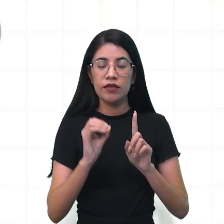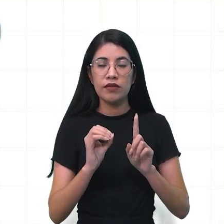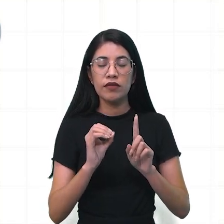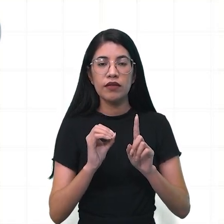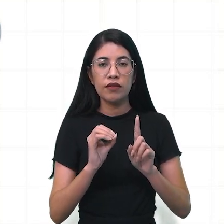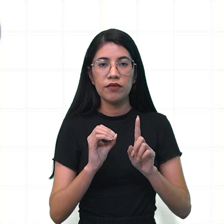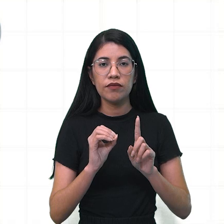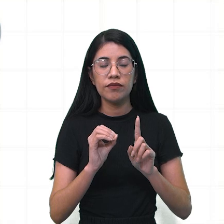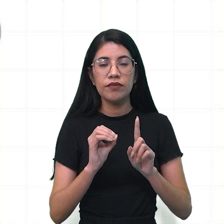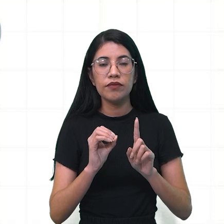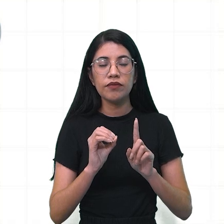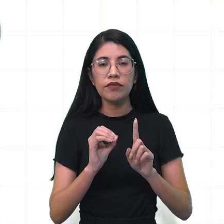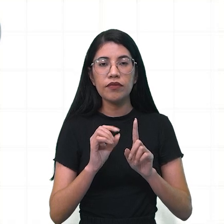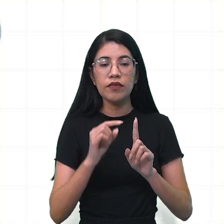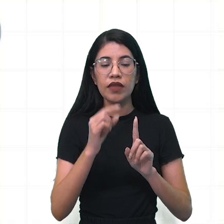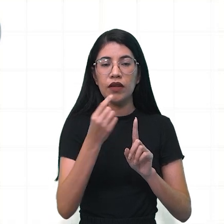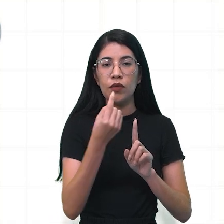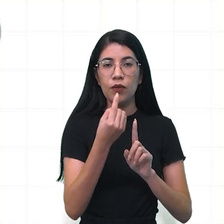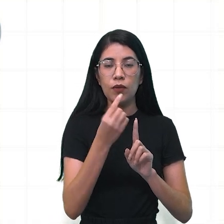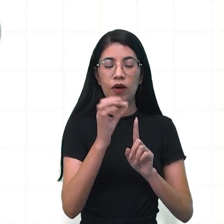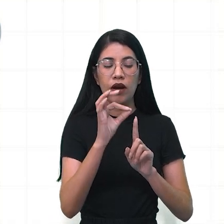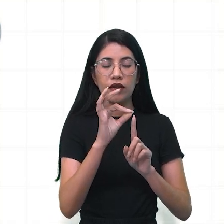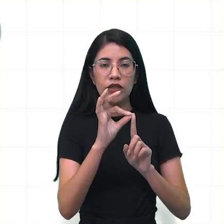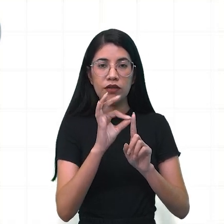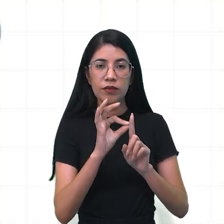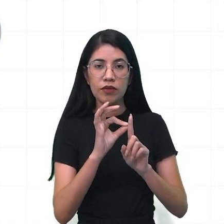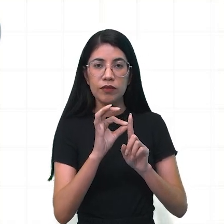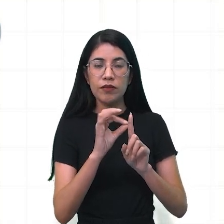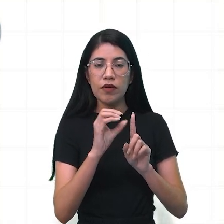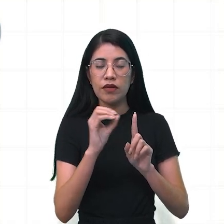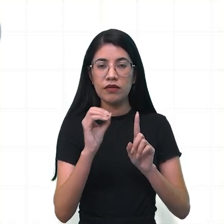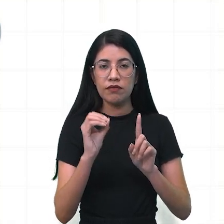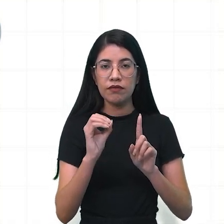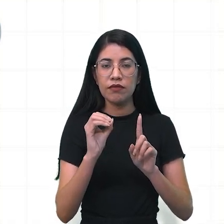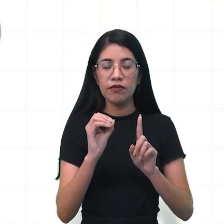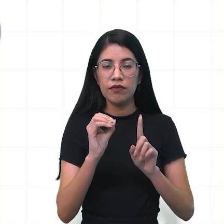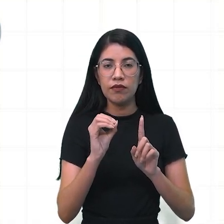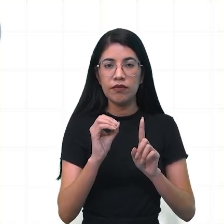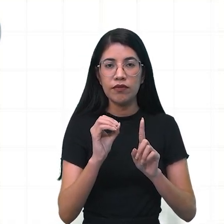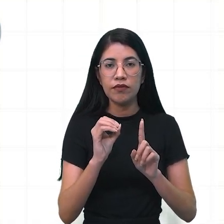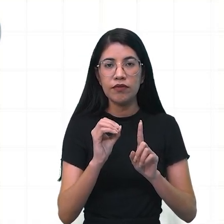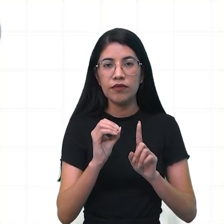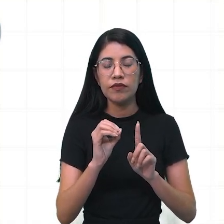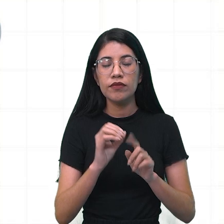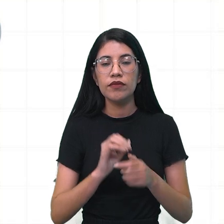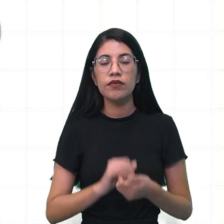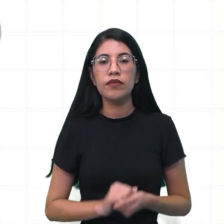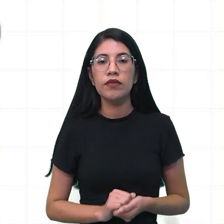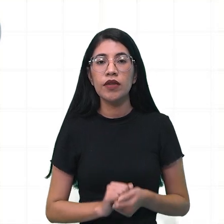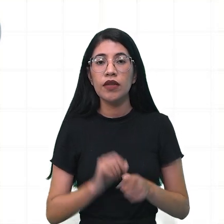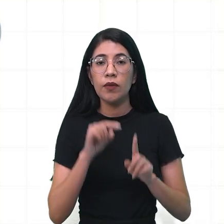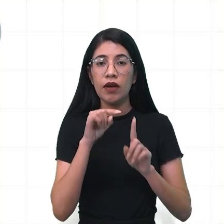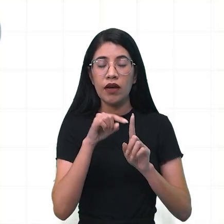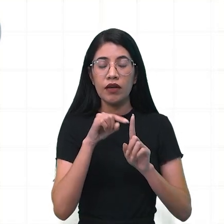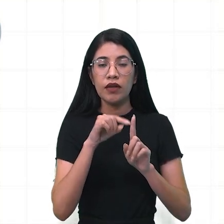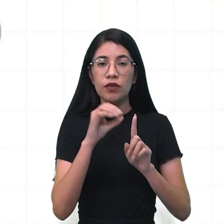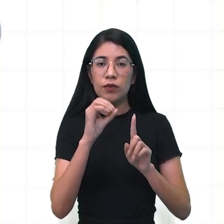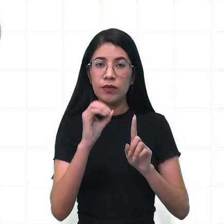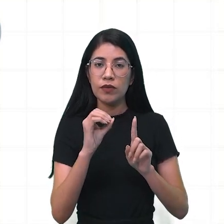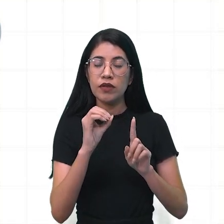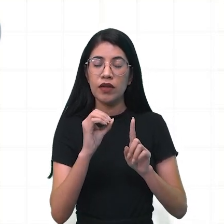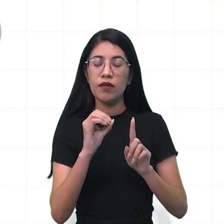foi estava em um então caiu aqui ó para zero Então nesse ponto aqui nós já